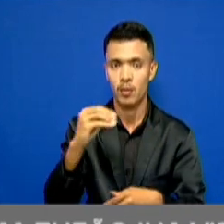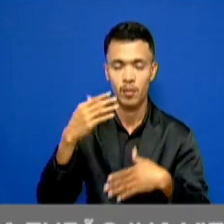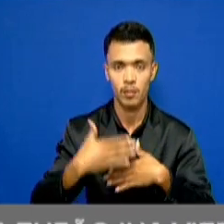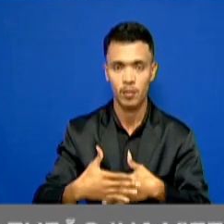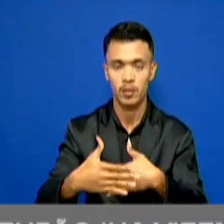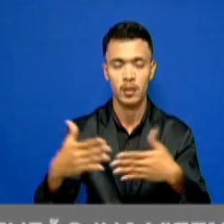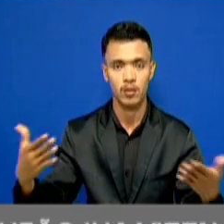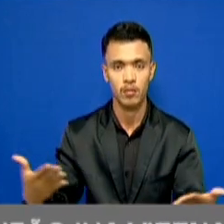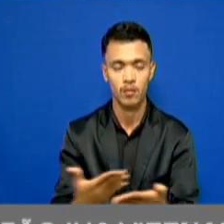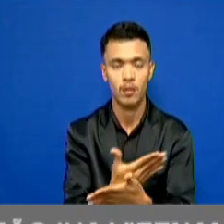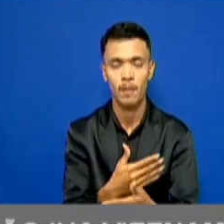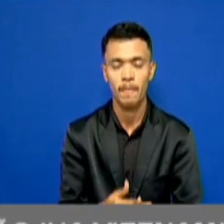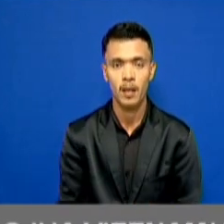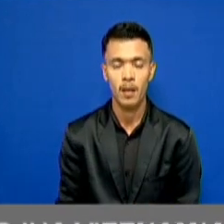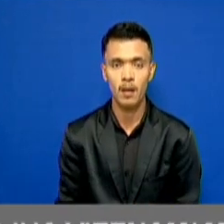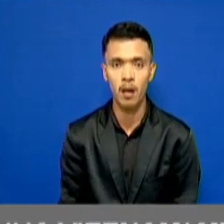de modernização atual.